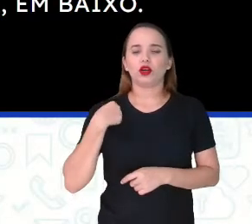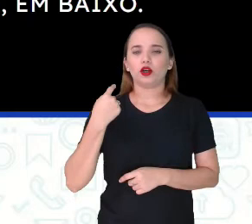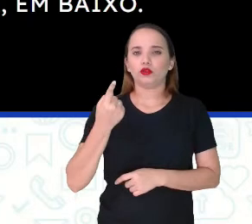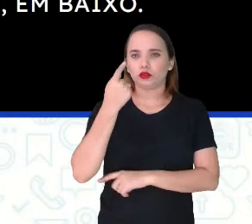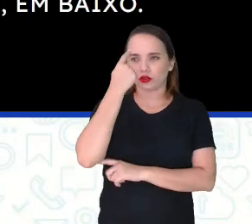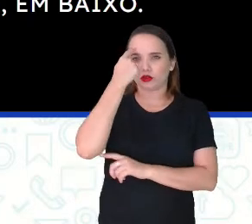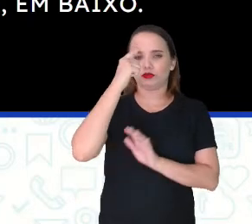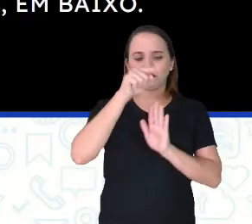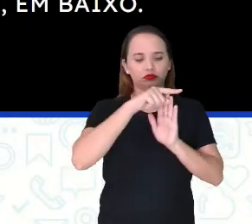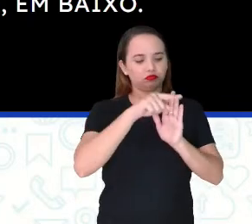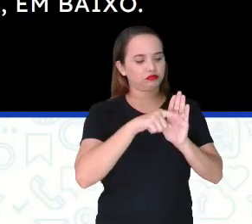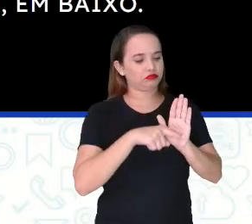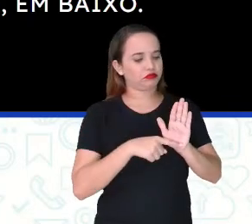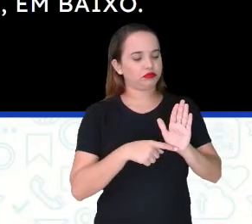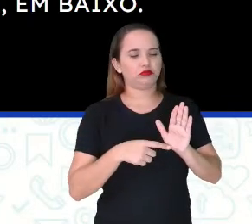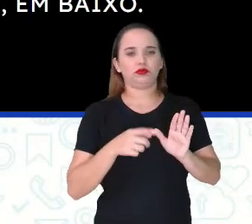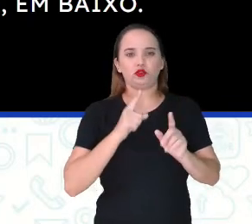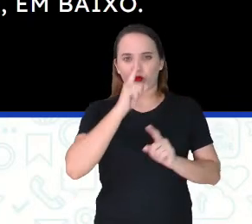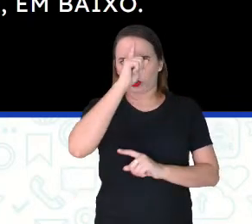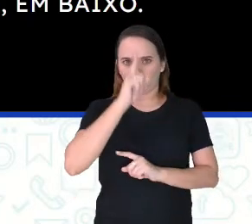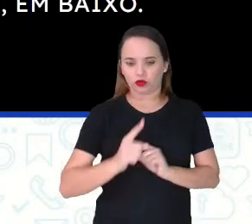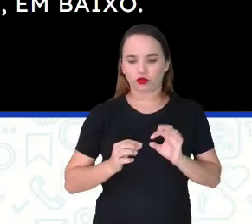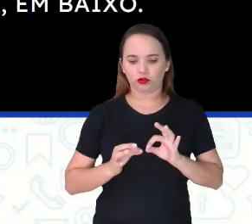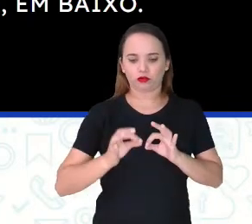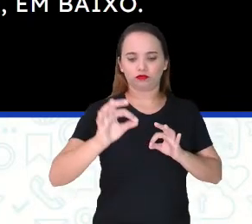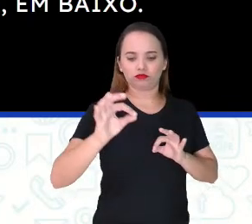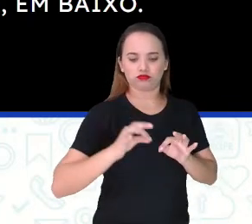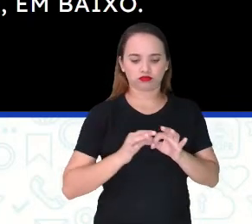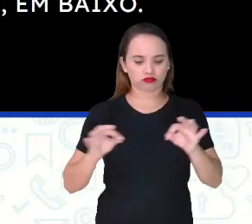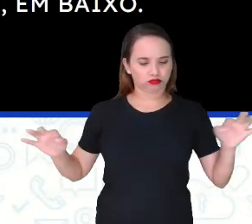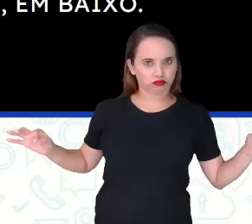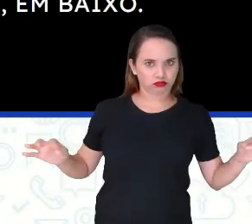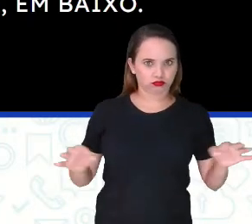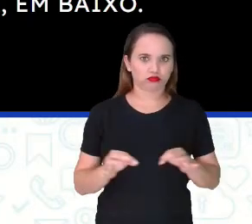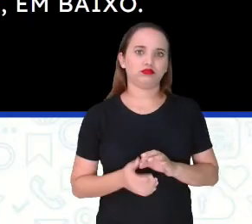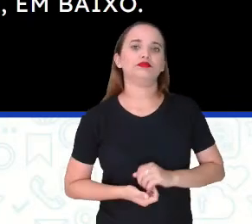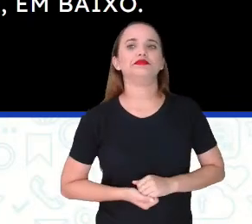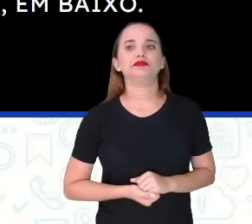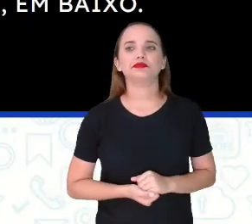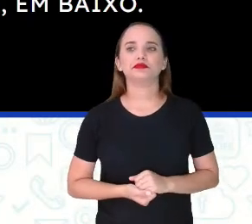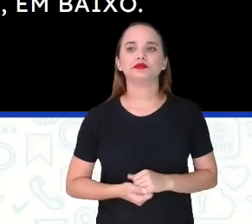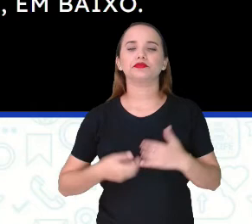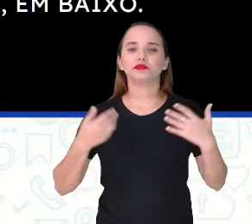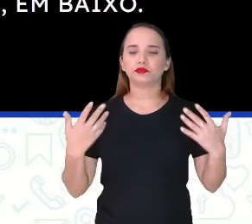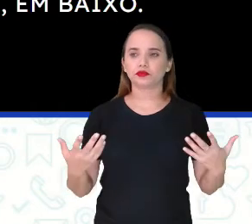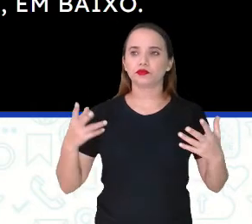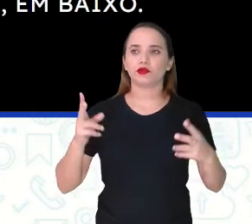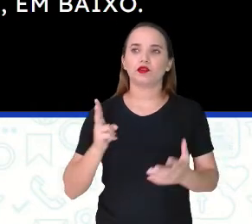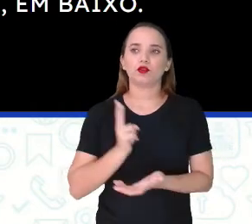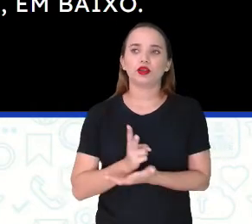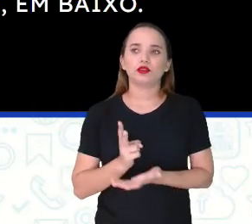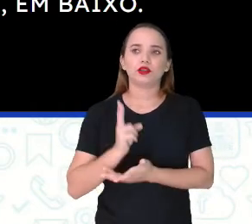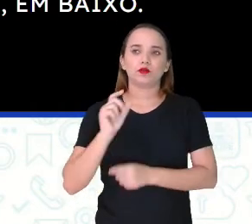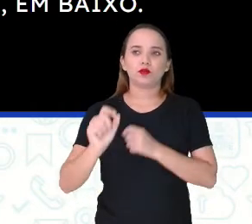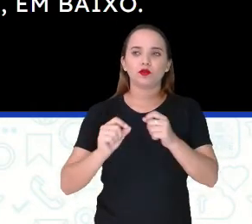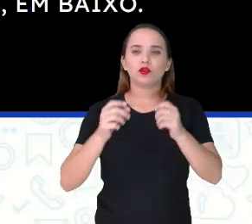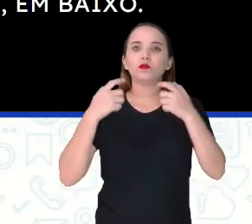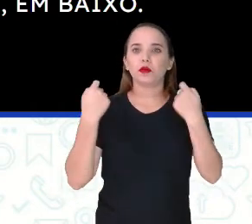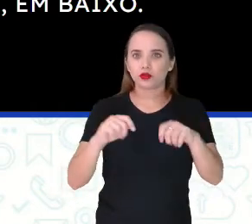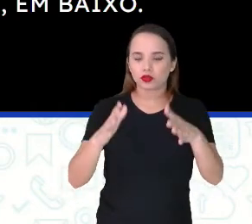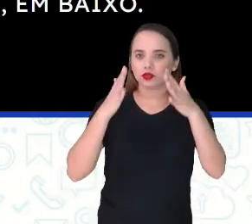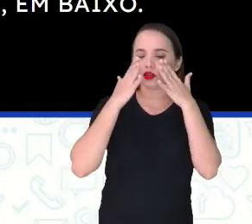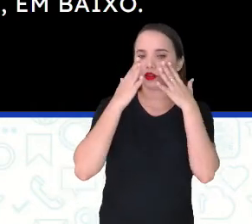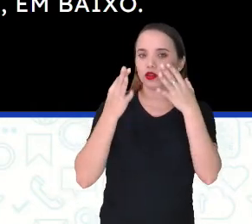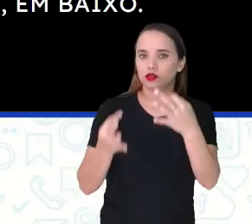no espaço. Então, quando a gente fala de direção, né? A gente está falando de trajetória. Então devemos sempre ficar atentos e atentas